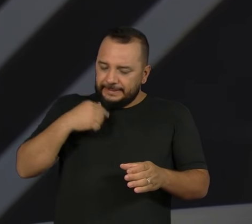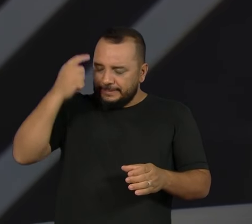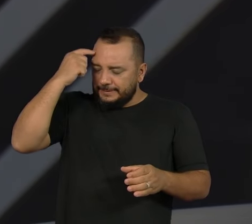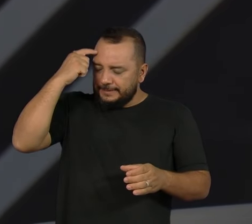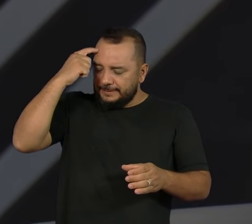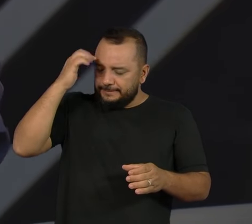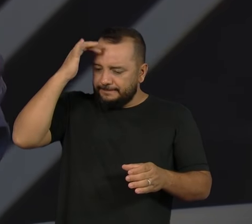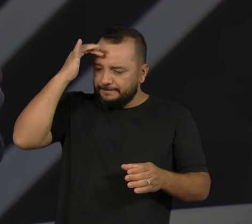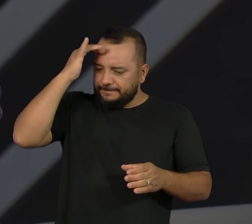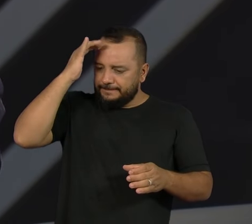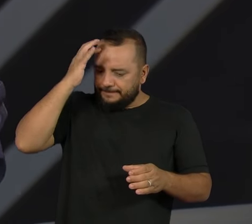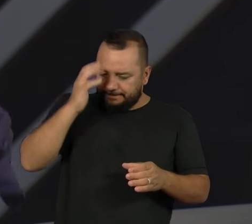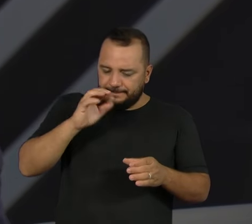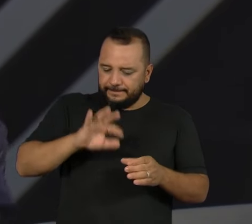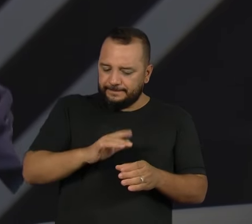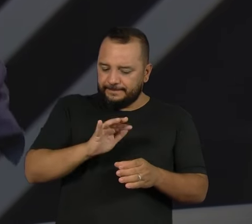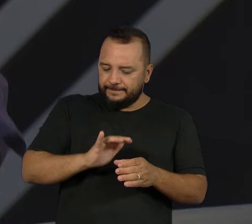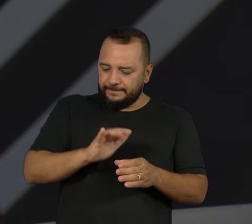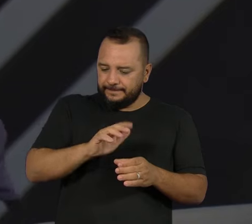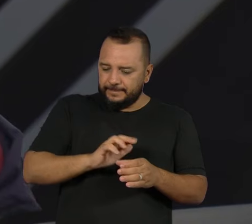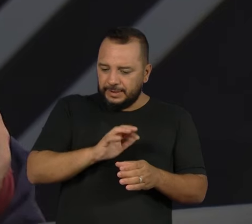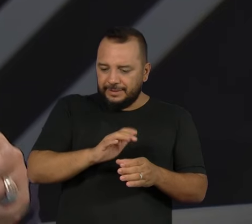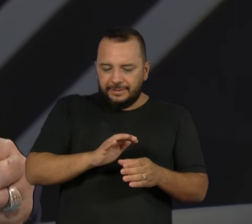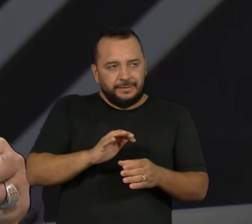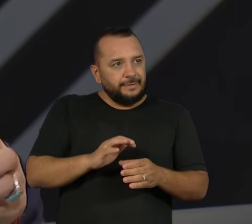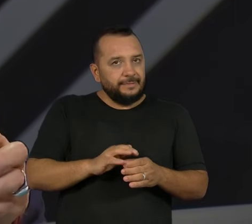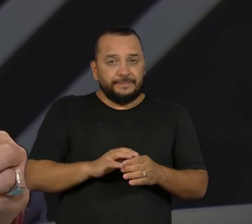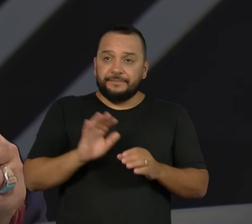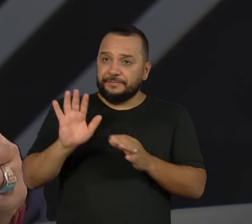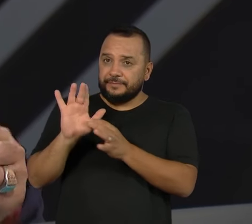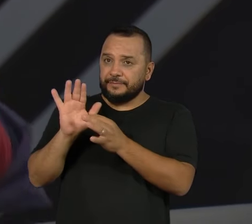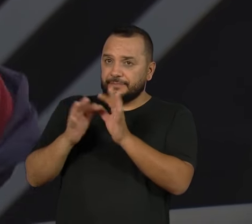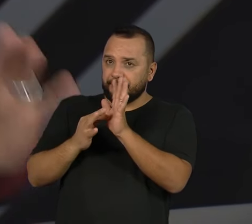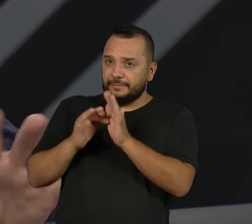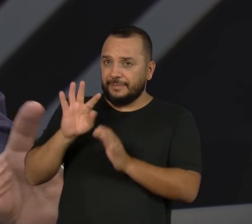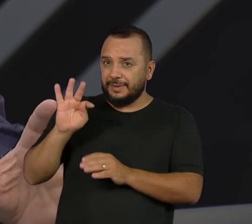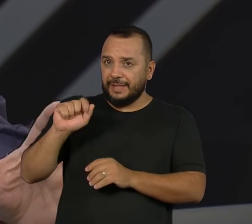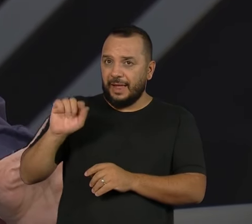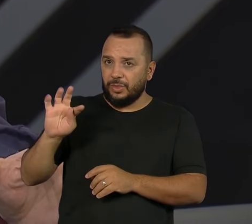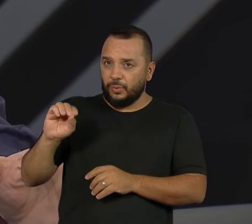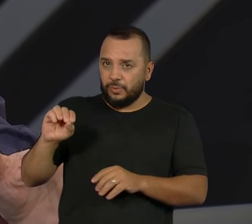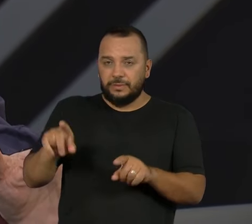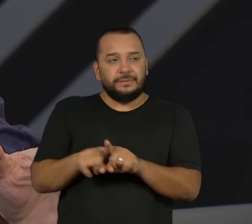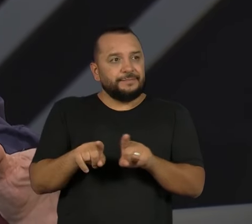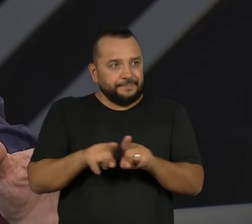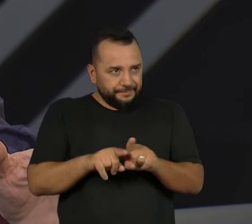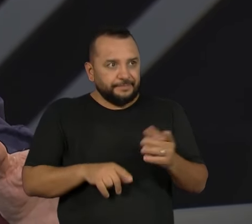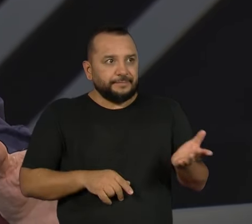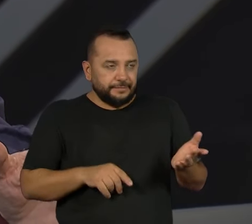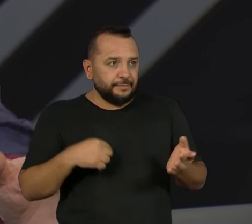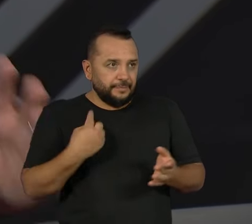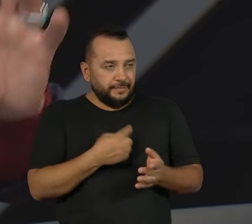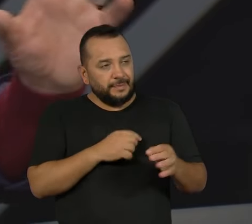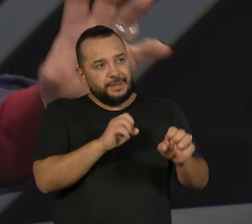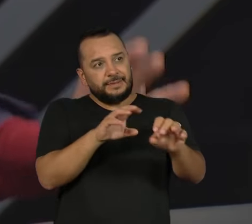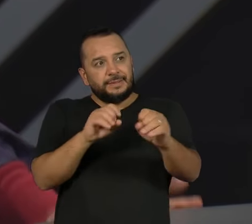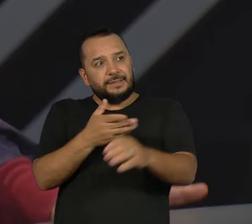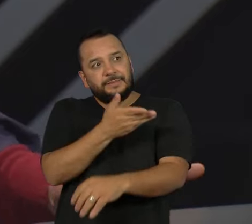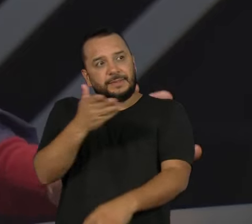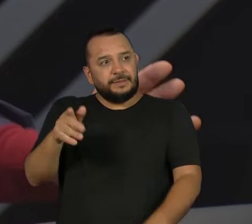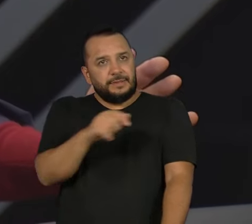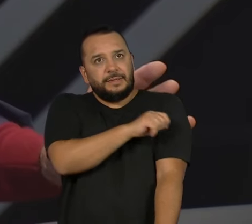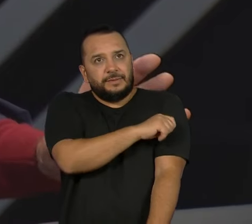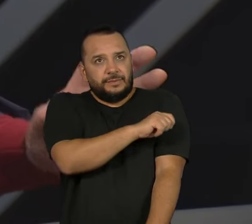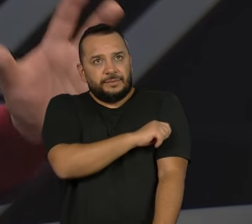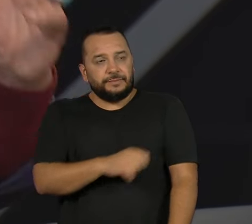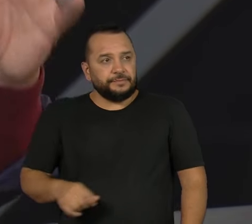fina no motor com a mão. E isso é tátil. É a primeira coisa que nós trabalhamos no aluno. Ele vem, ele quer o